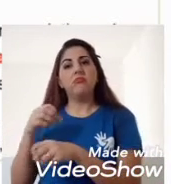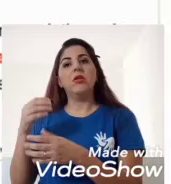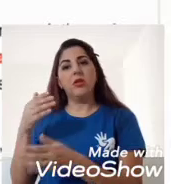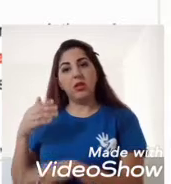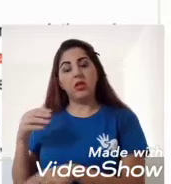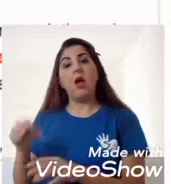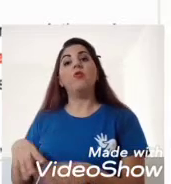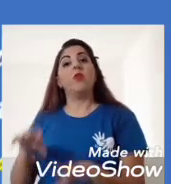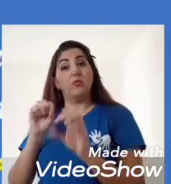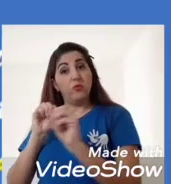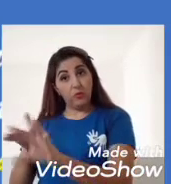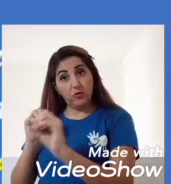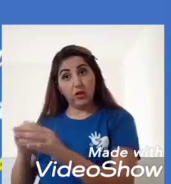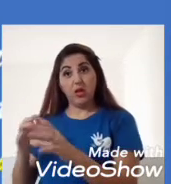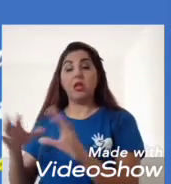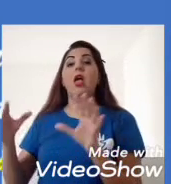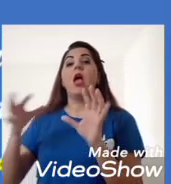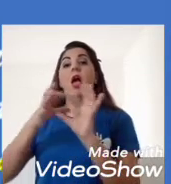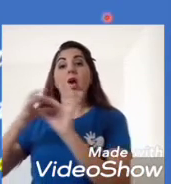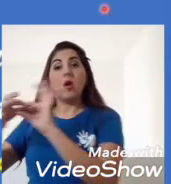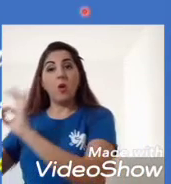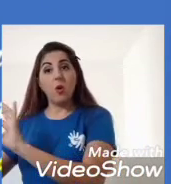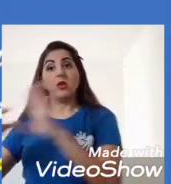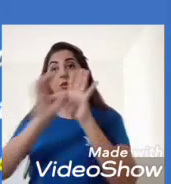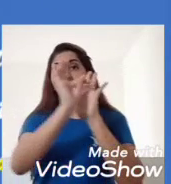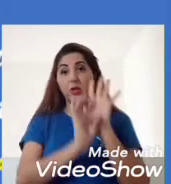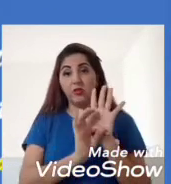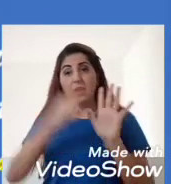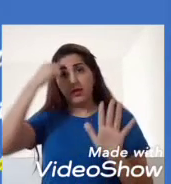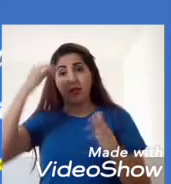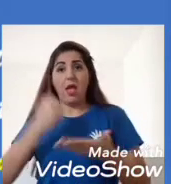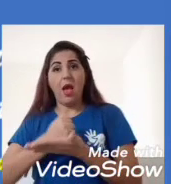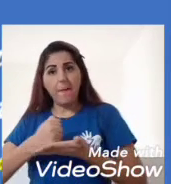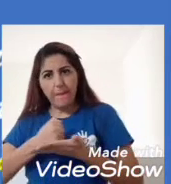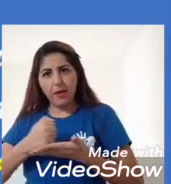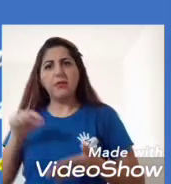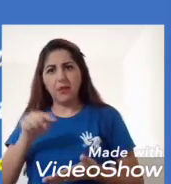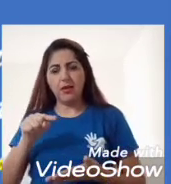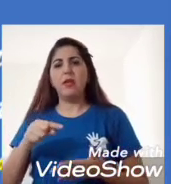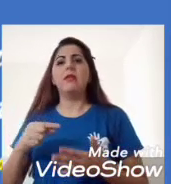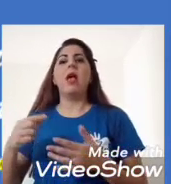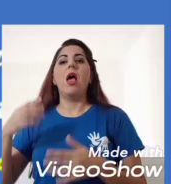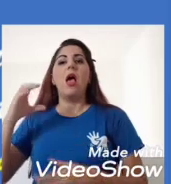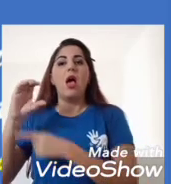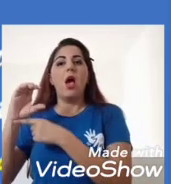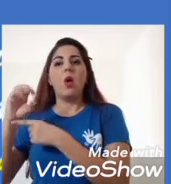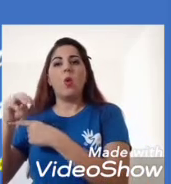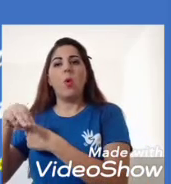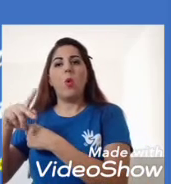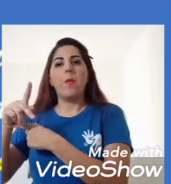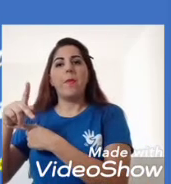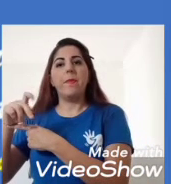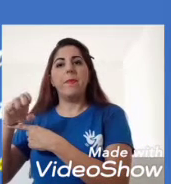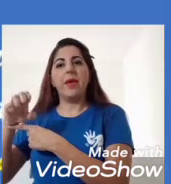na coesão textual, gente. A ideia básica é essa de coesão textual, é a competência 4 da redação do